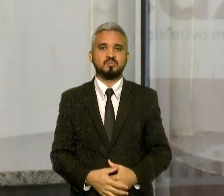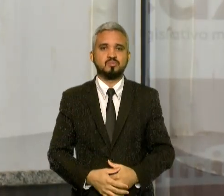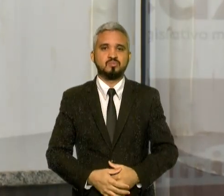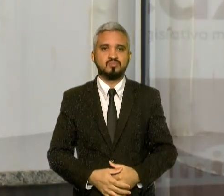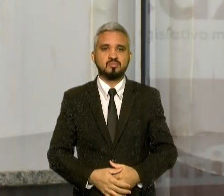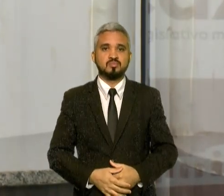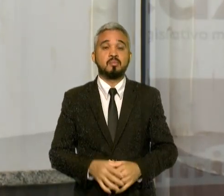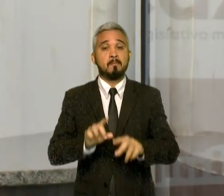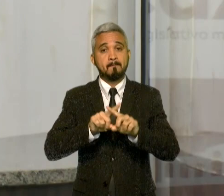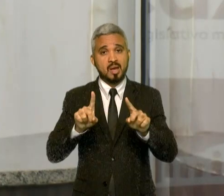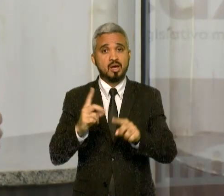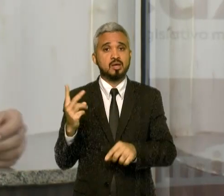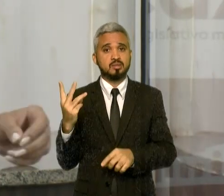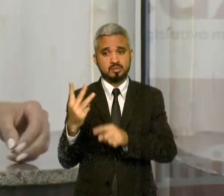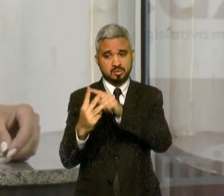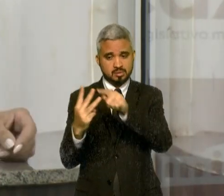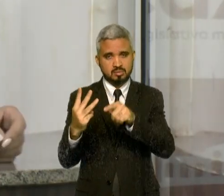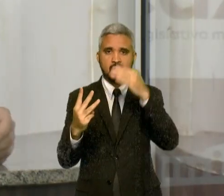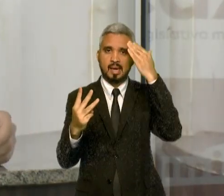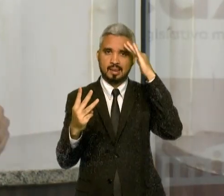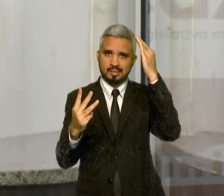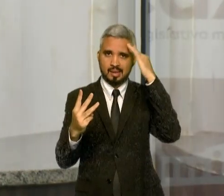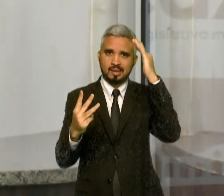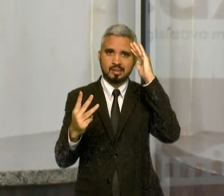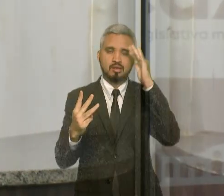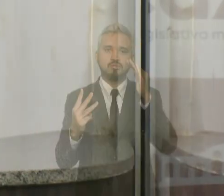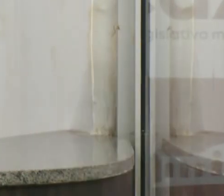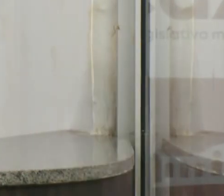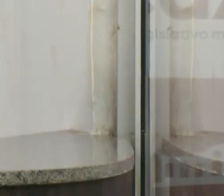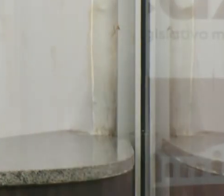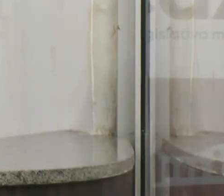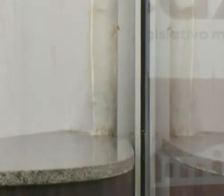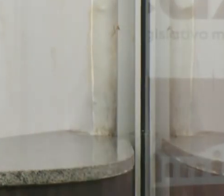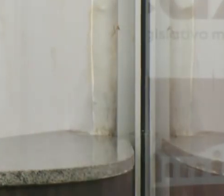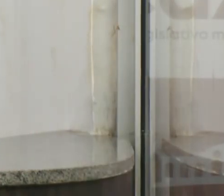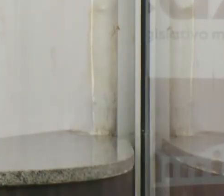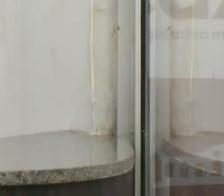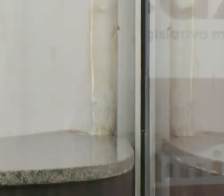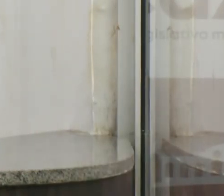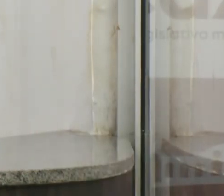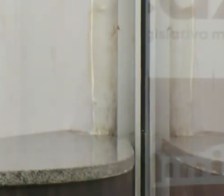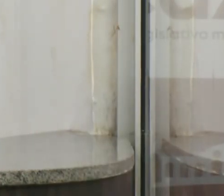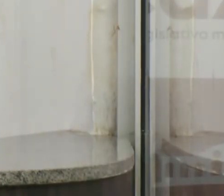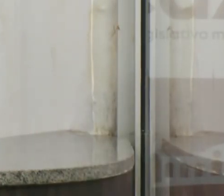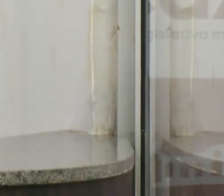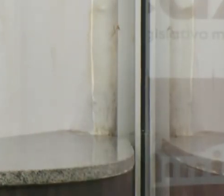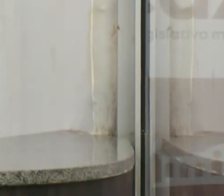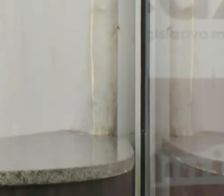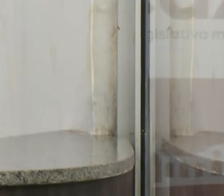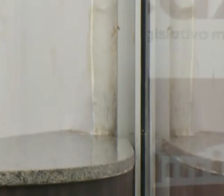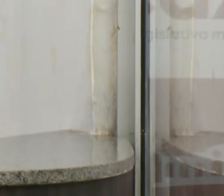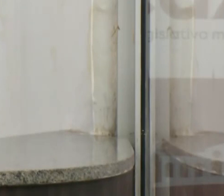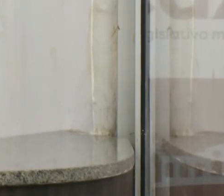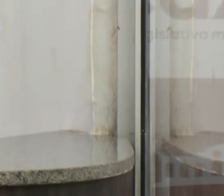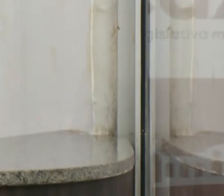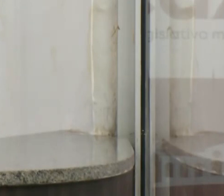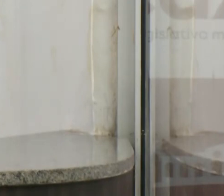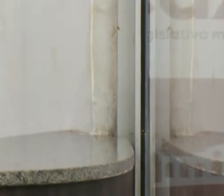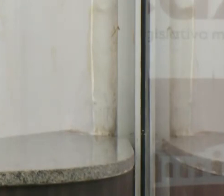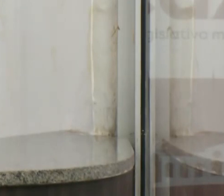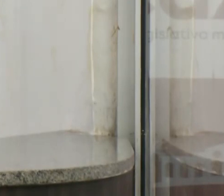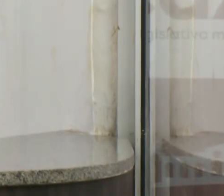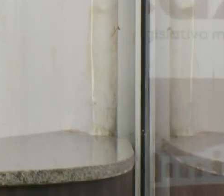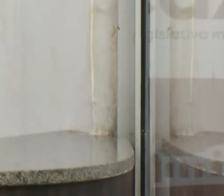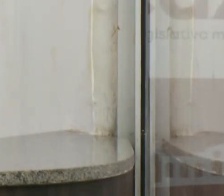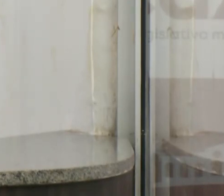que cederam a oportunidade de nós estarmos aqui hoje realizando essa importante sessão itinerante. Então, que justiça seja feita